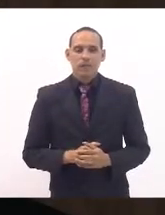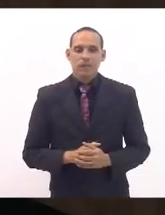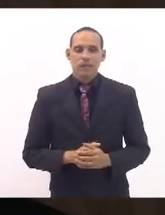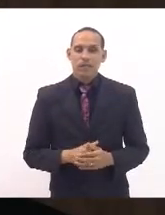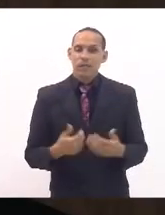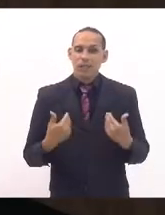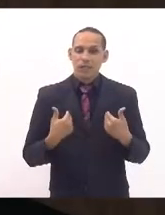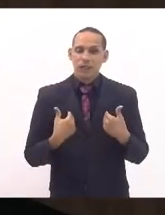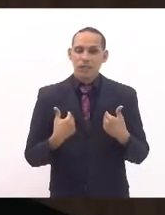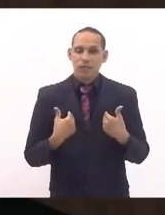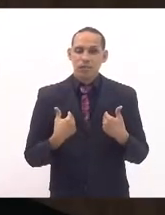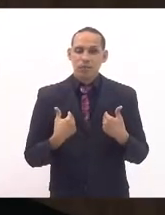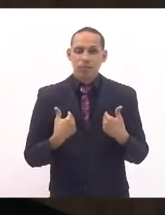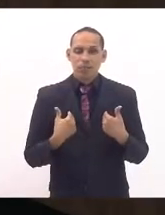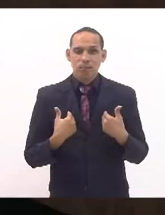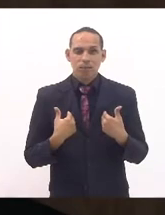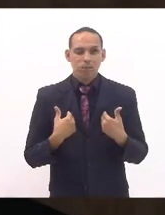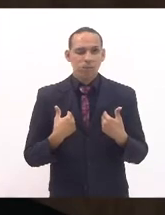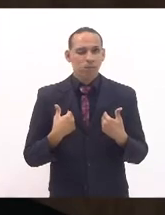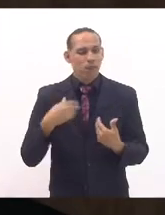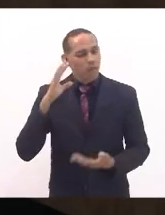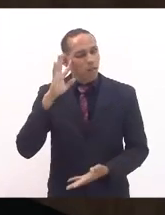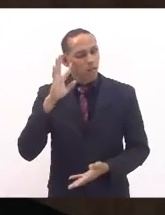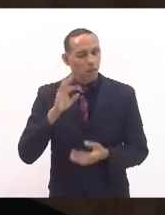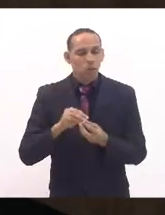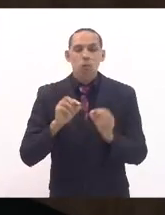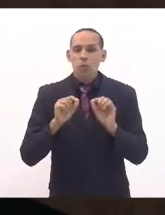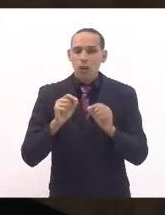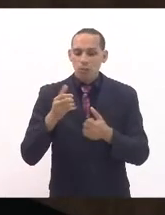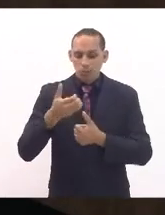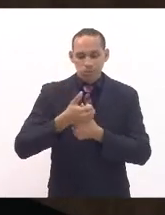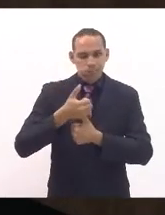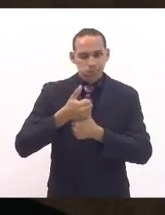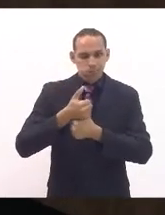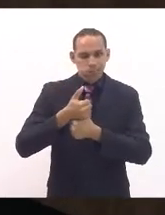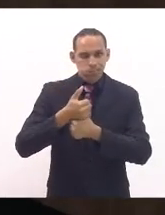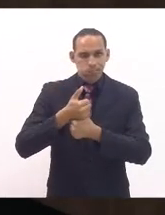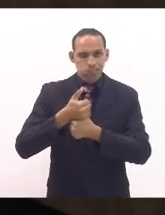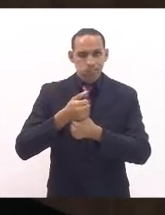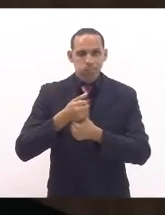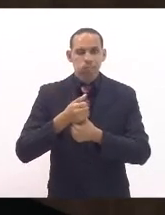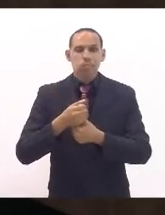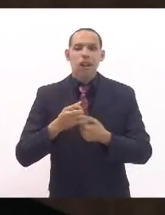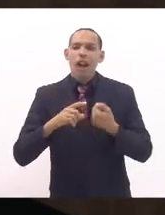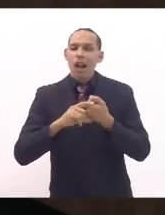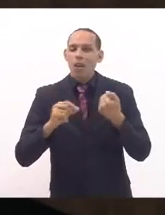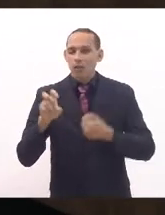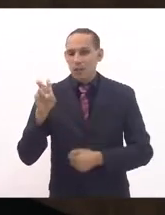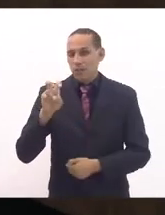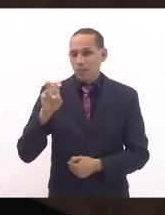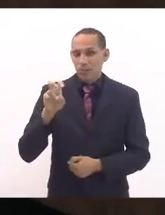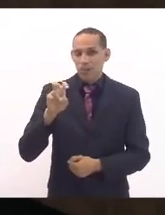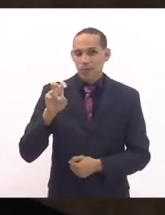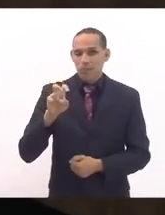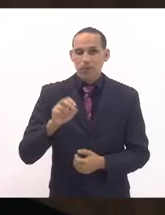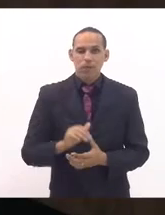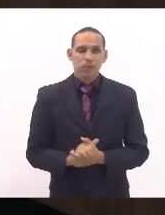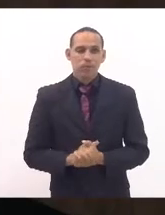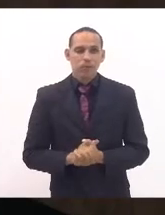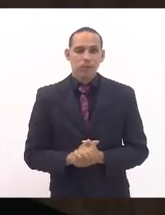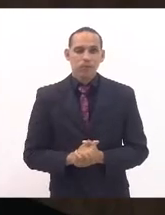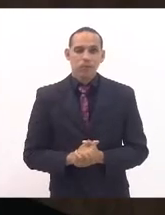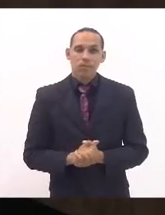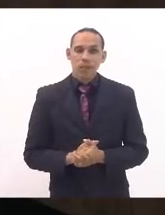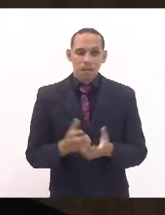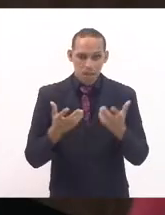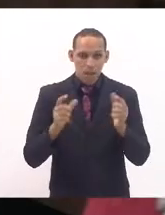Eu considero que no substitutivo, senhor presidente, o artigo 5º, eu queria